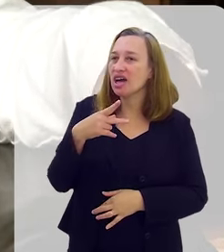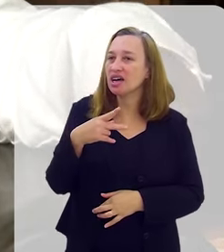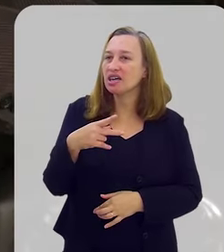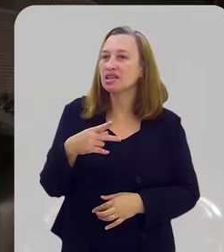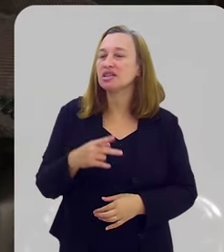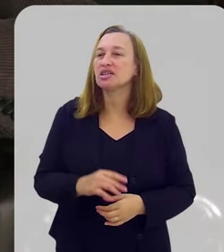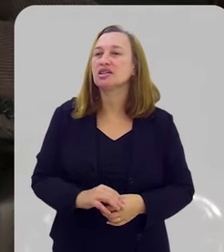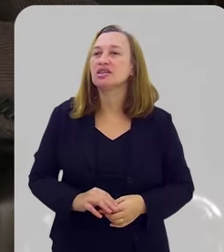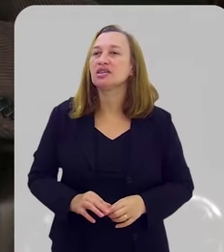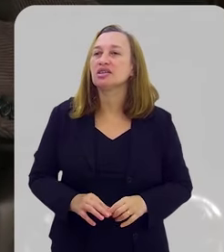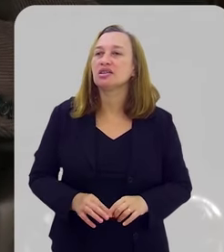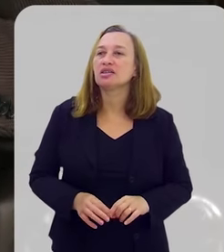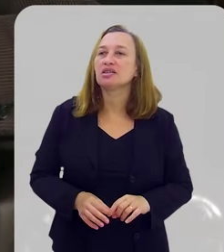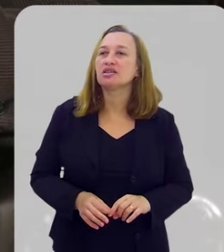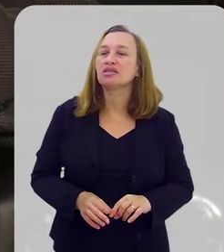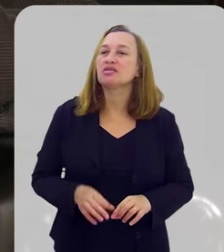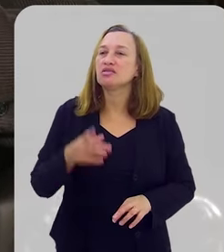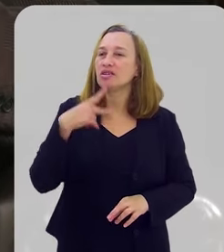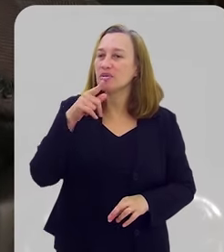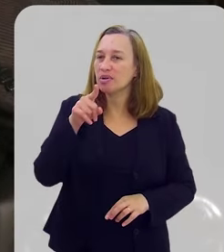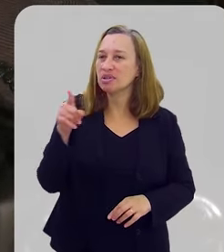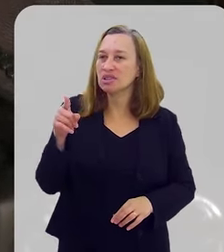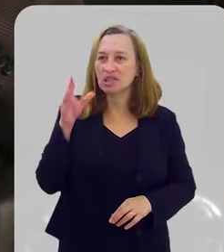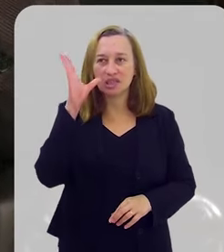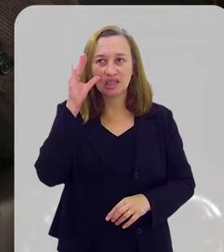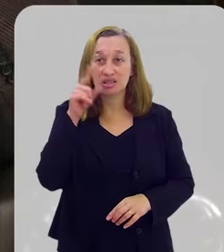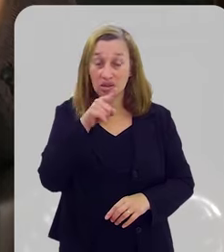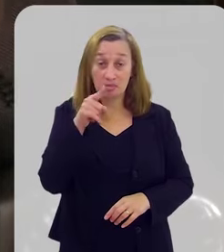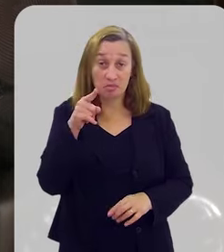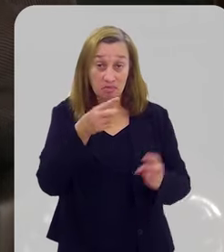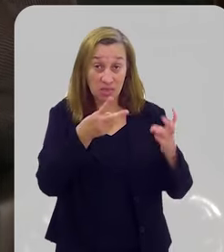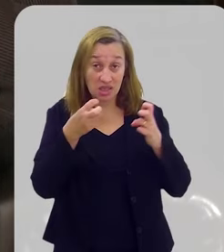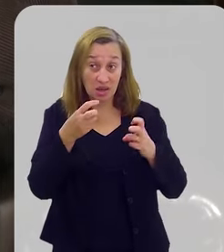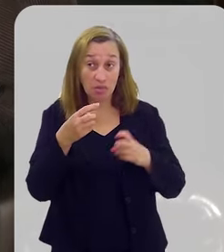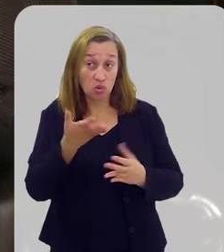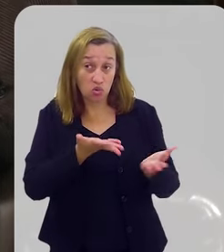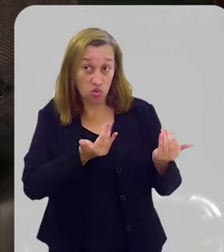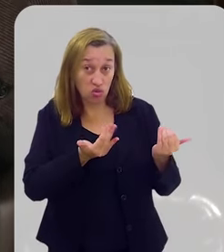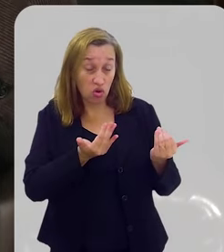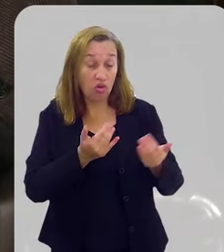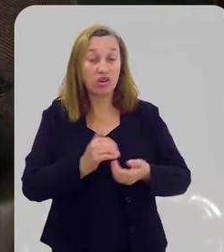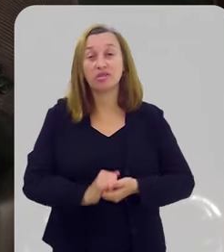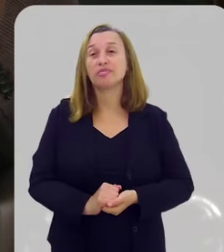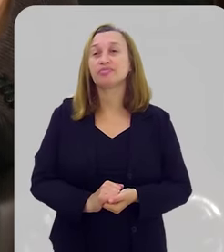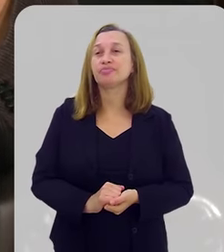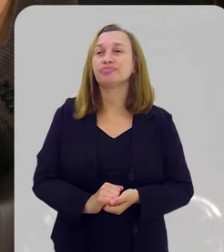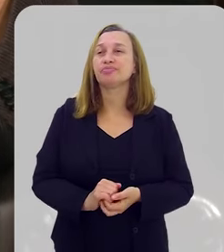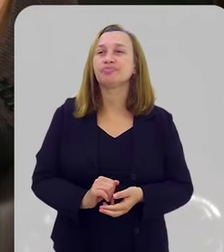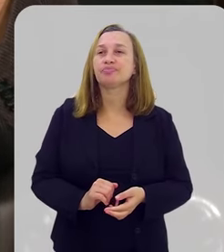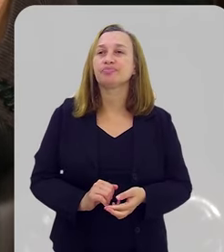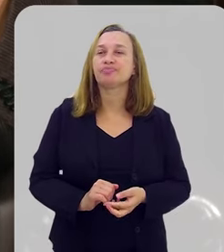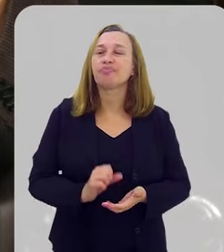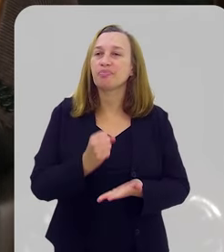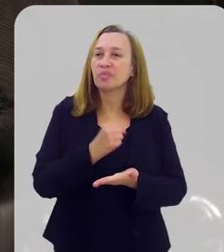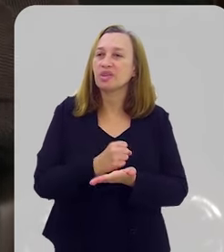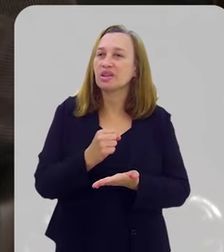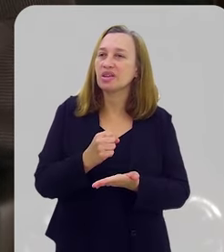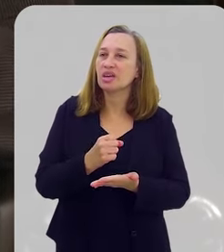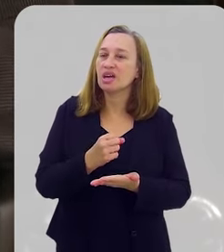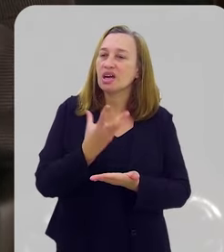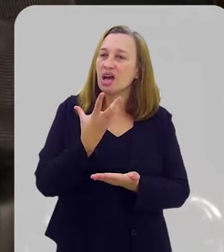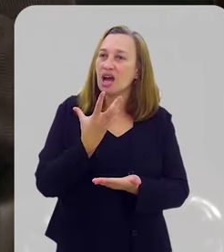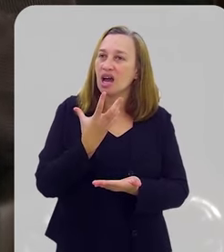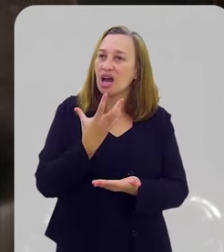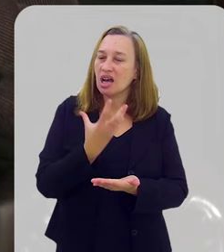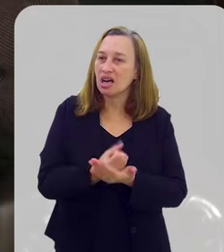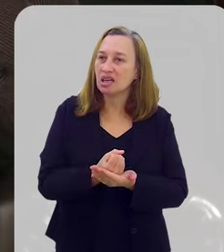peraí, Joãozinho, chega aqui perto de mim. Deixa eu falar uma coisa muito interessante. Você percebe que um jovem, revelação, contratado